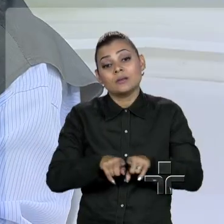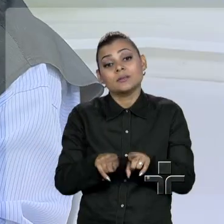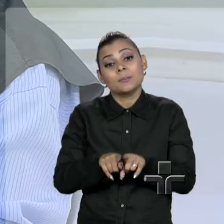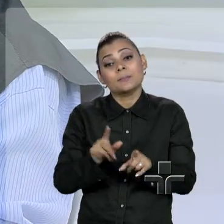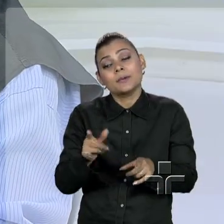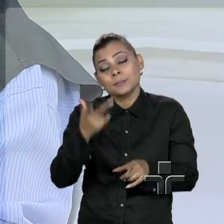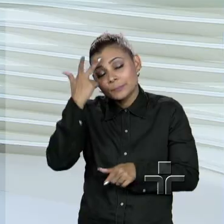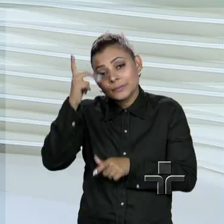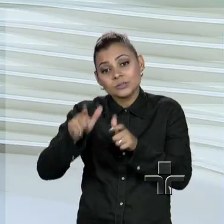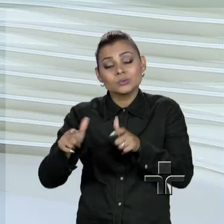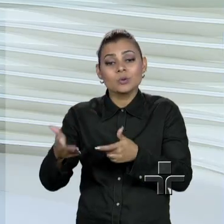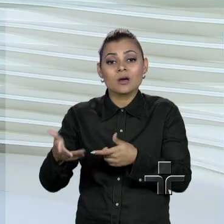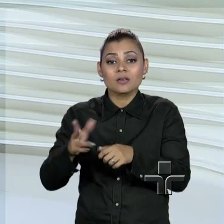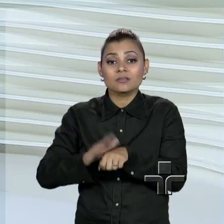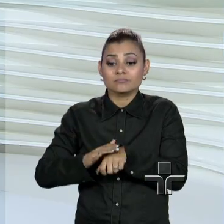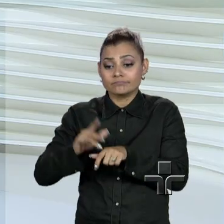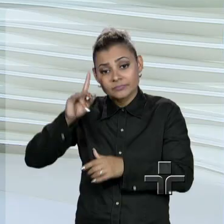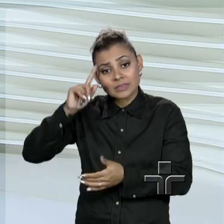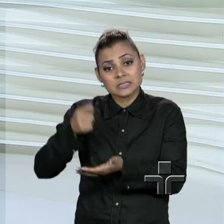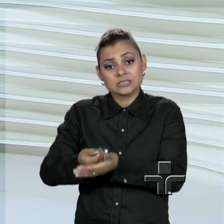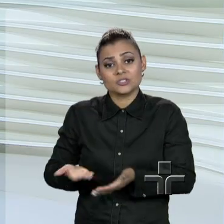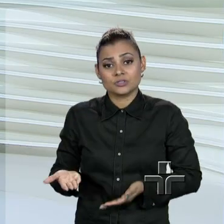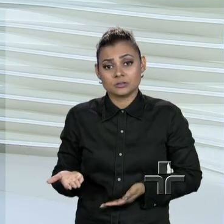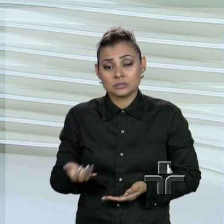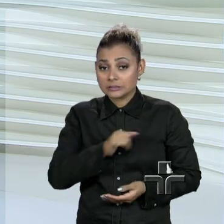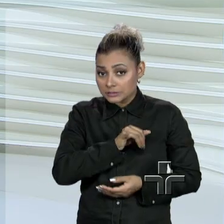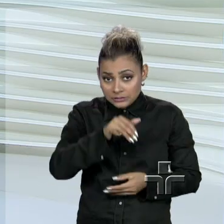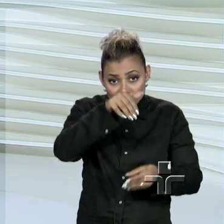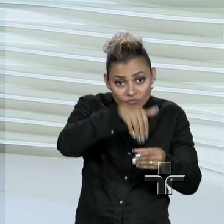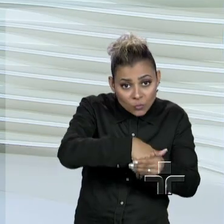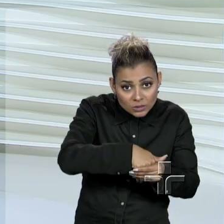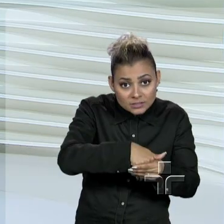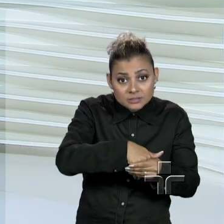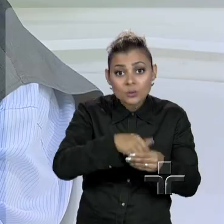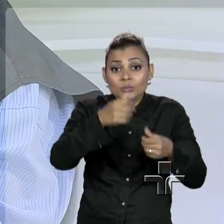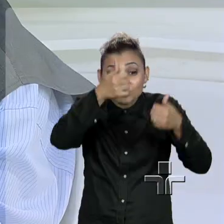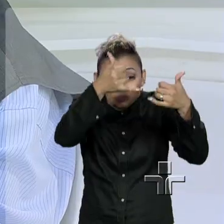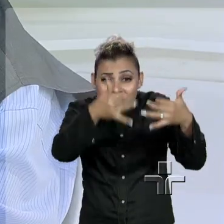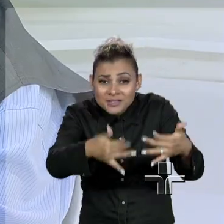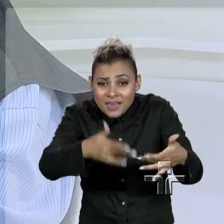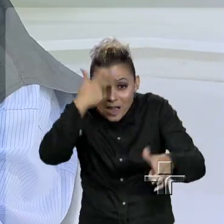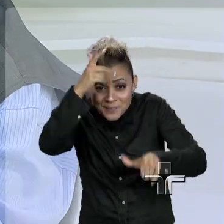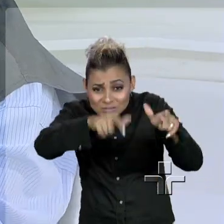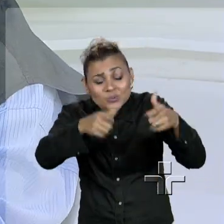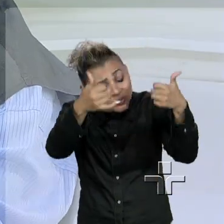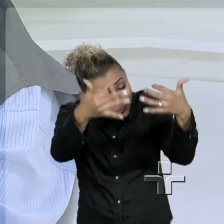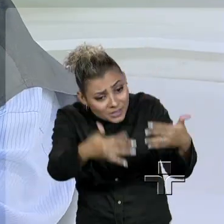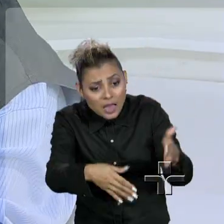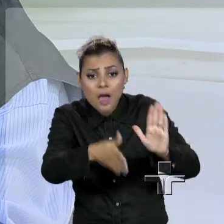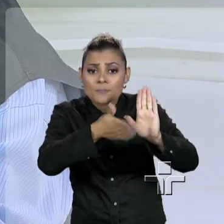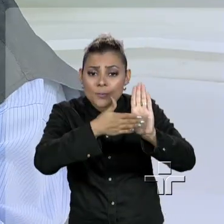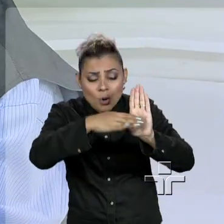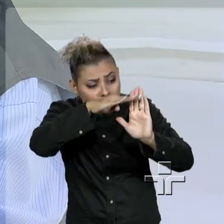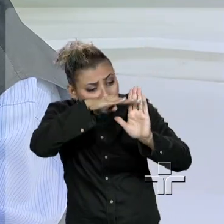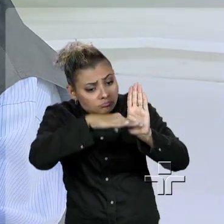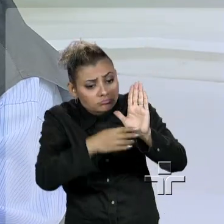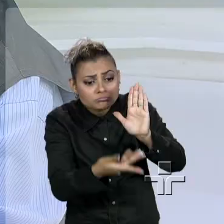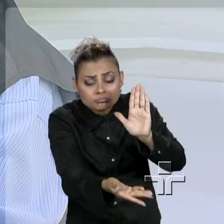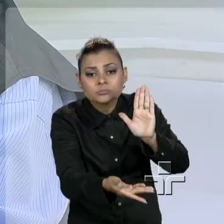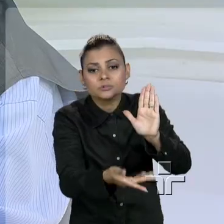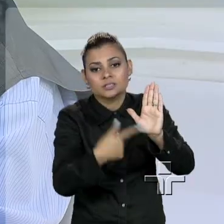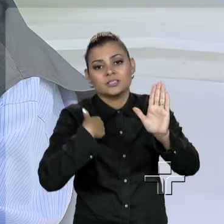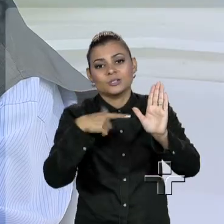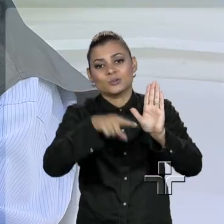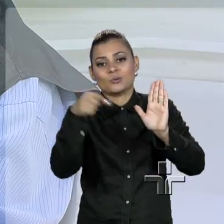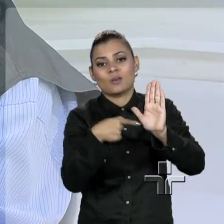da operação, se fizesse uma votação e você esclarecesse para o sujeito, ele provavelmente escolheria esse